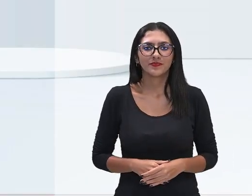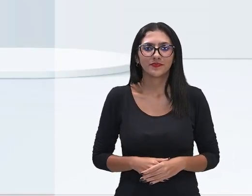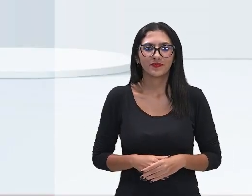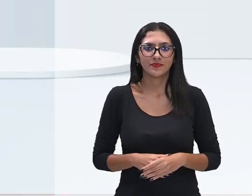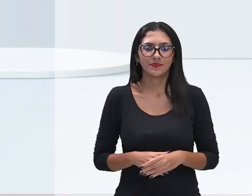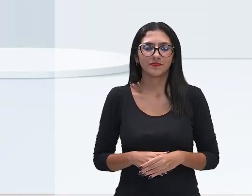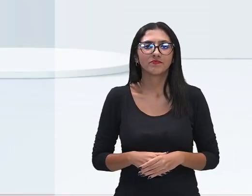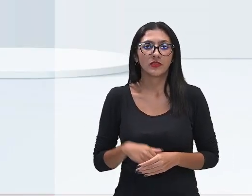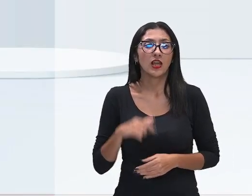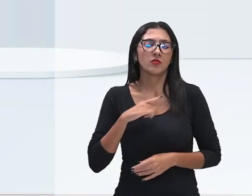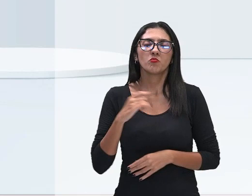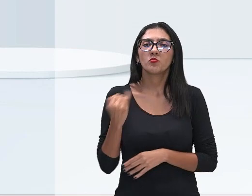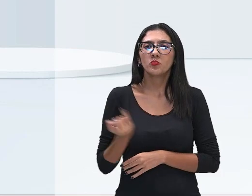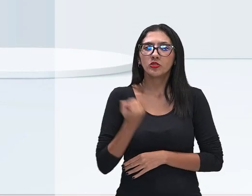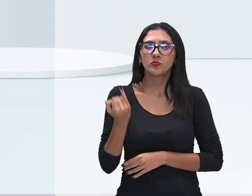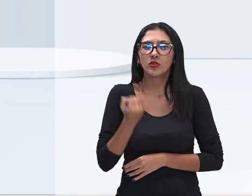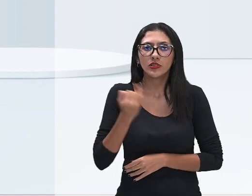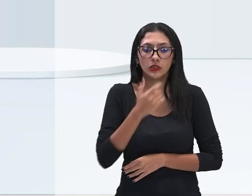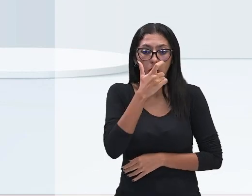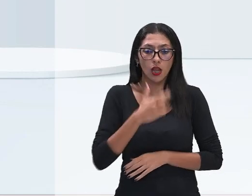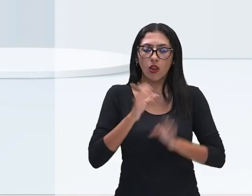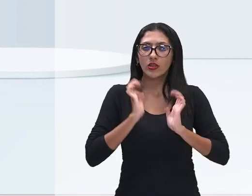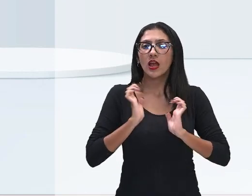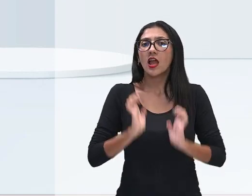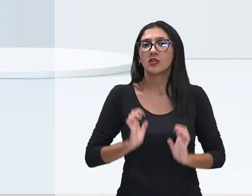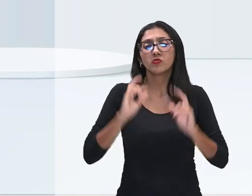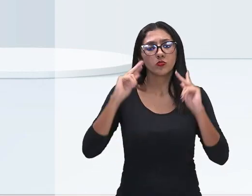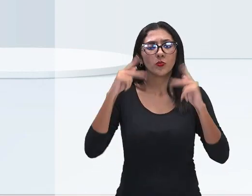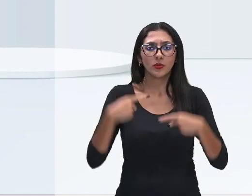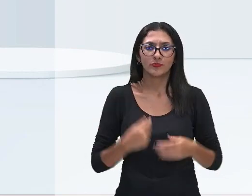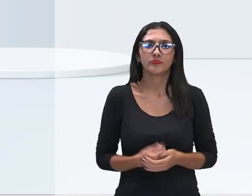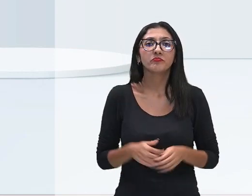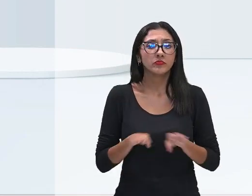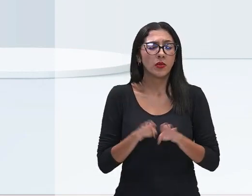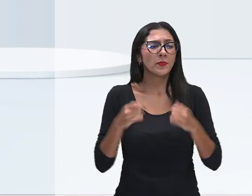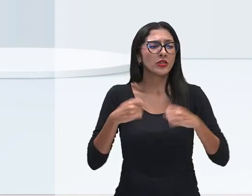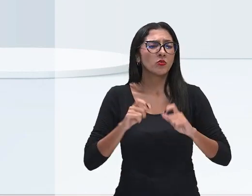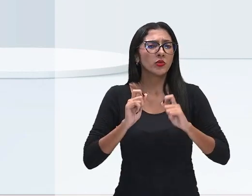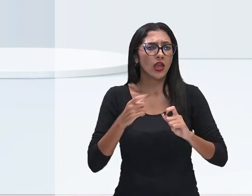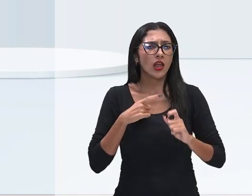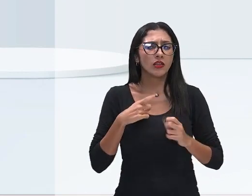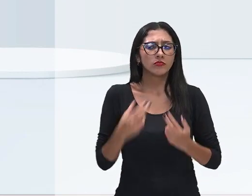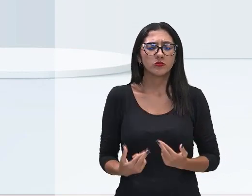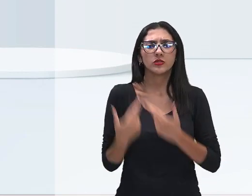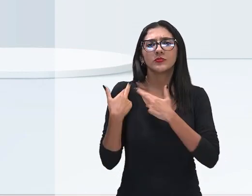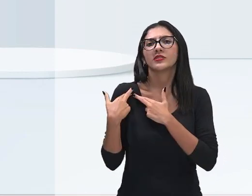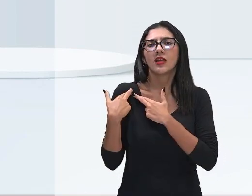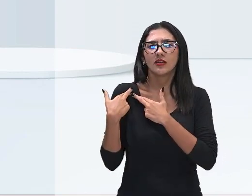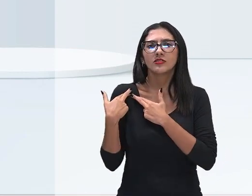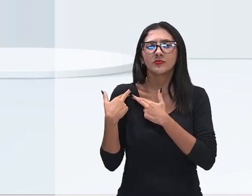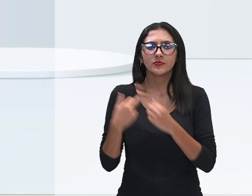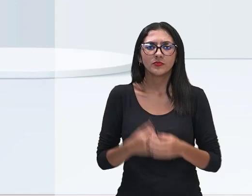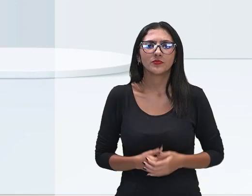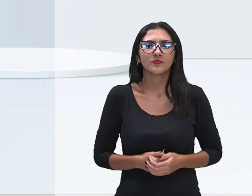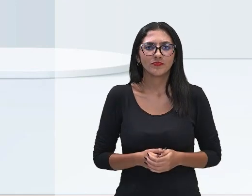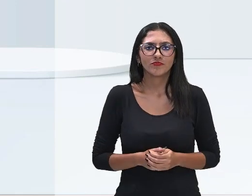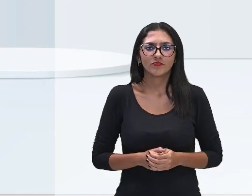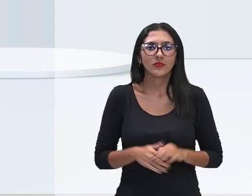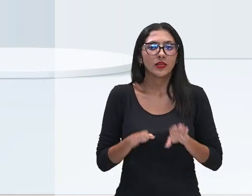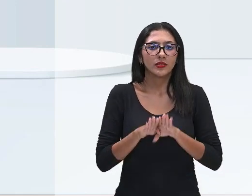sermos indivíduos íntegros. E isso implica em agir corretamente, mesmo quando não estamos